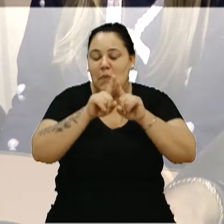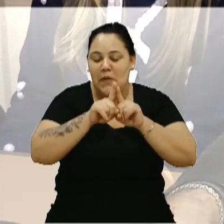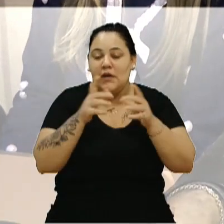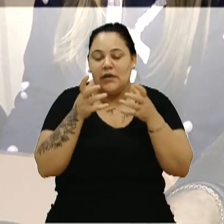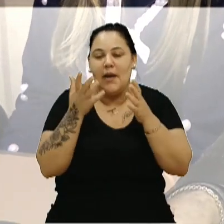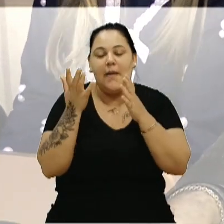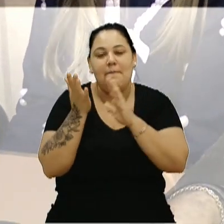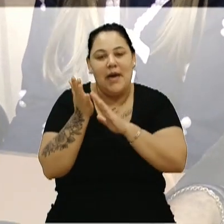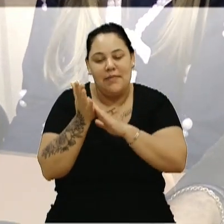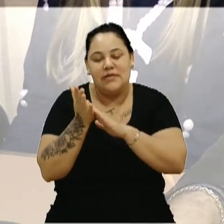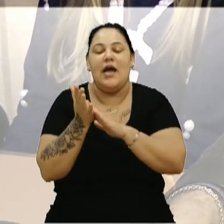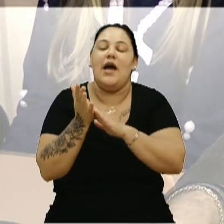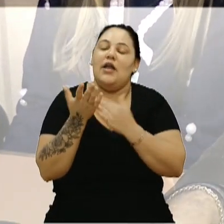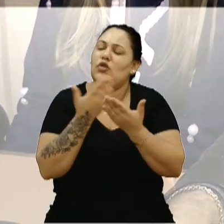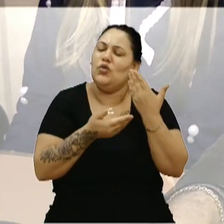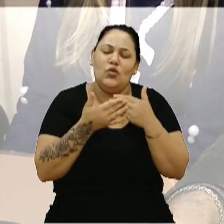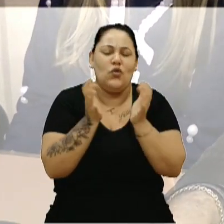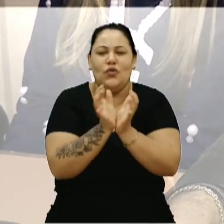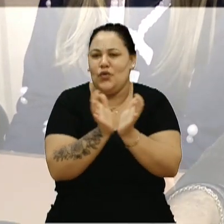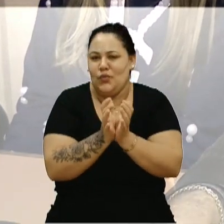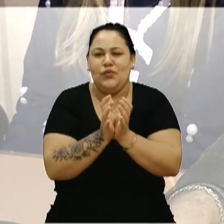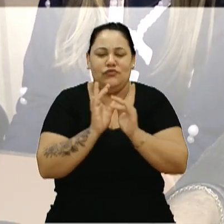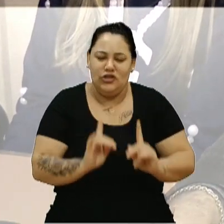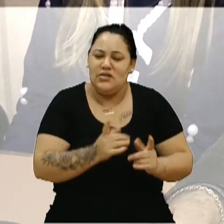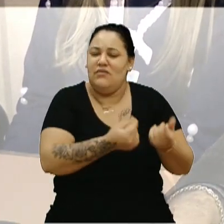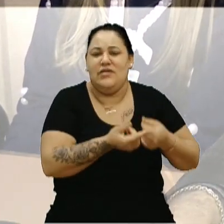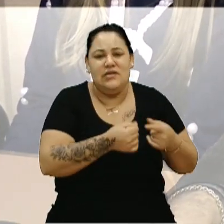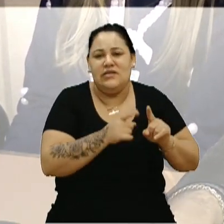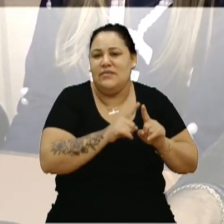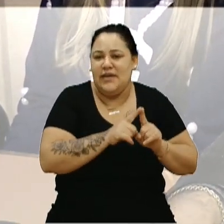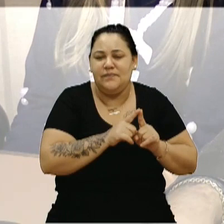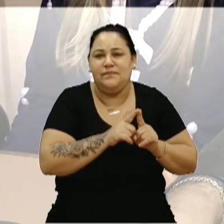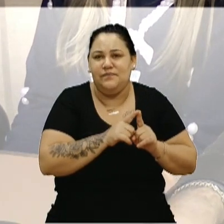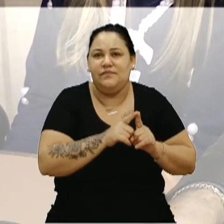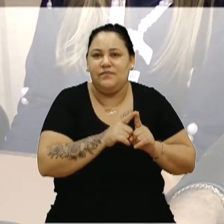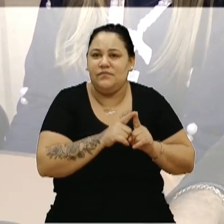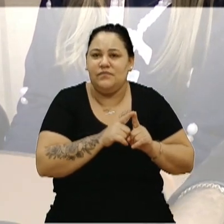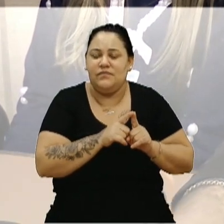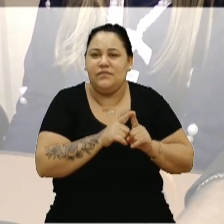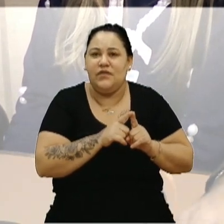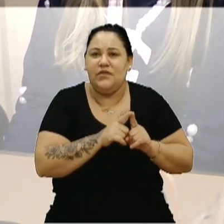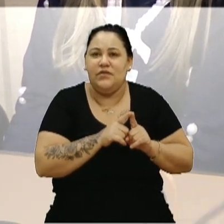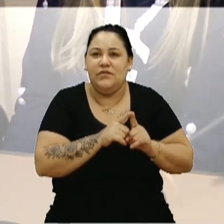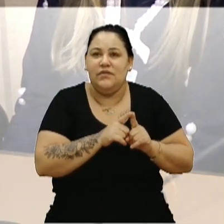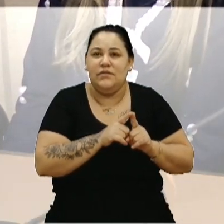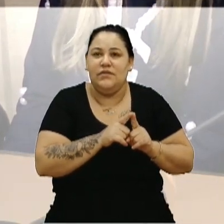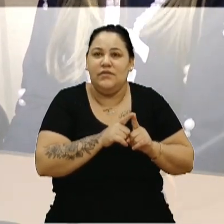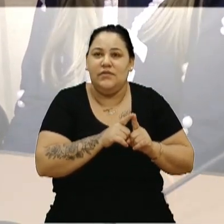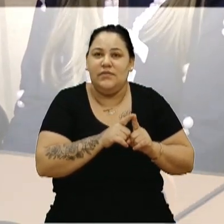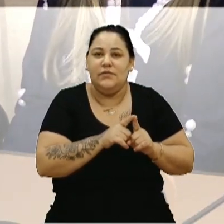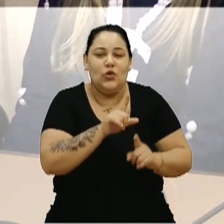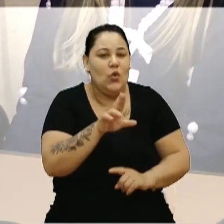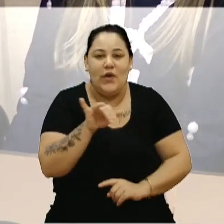parabenizar Milton, toda a equipe da Secretaria de Gestão e Finanças, né, em teu nome, né, do Francis aqui, do Luiz,